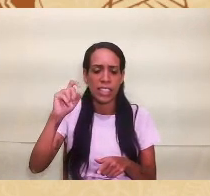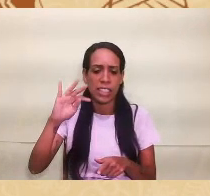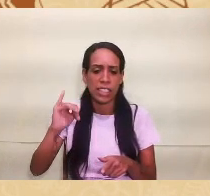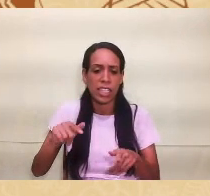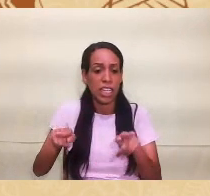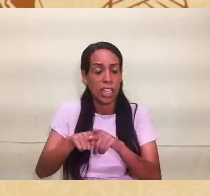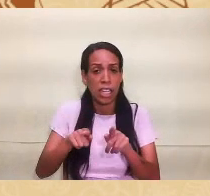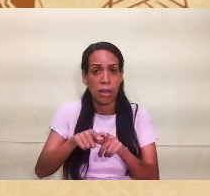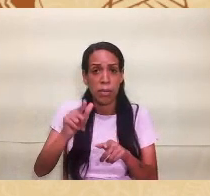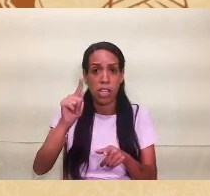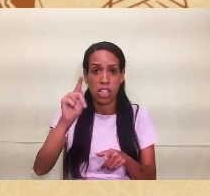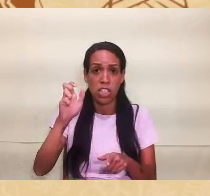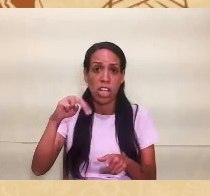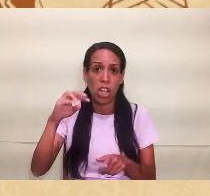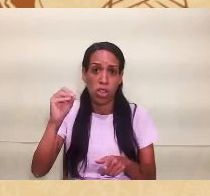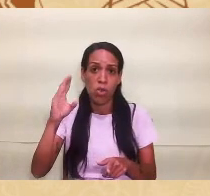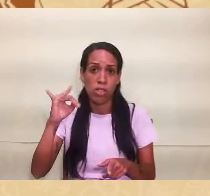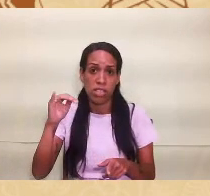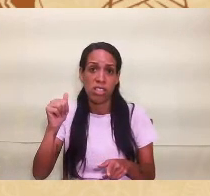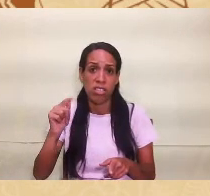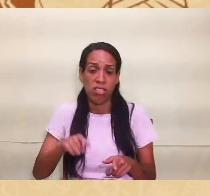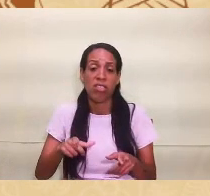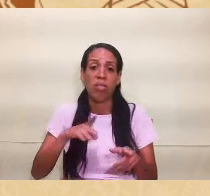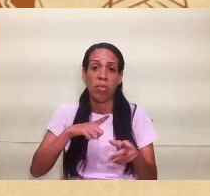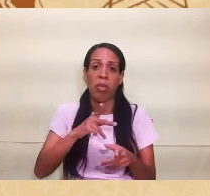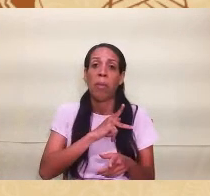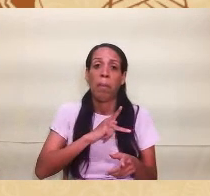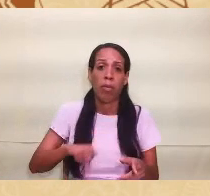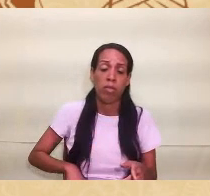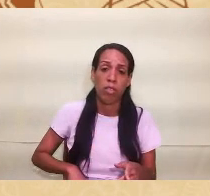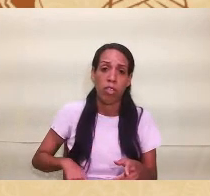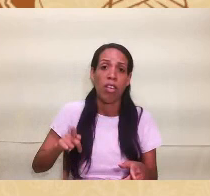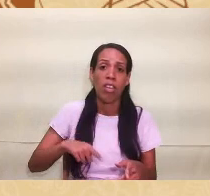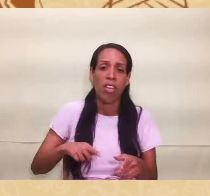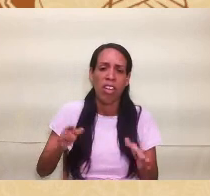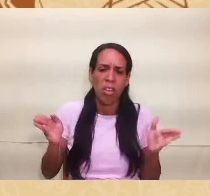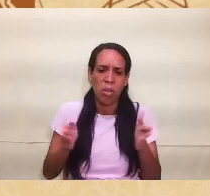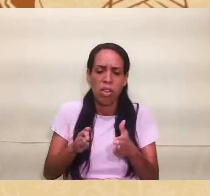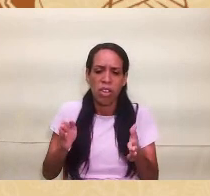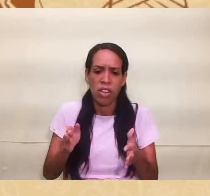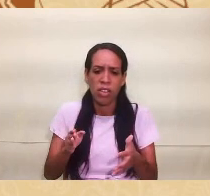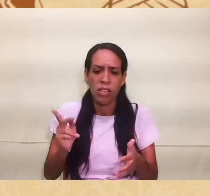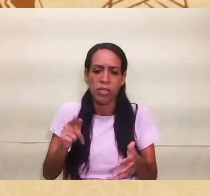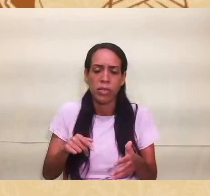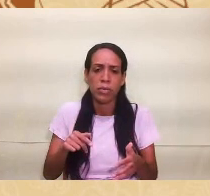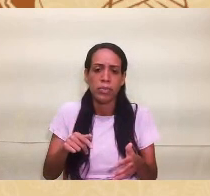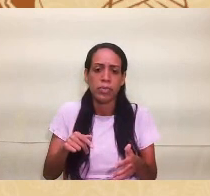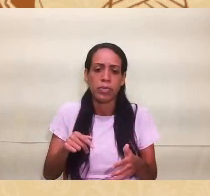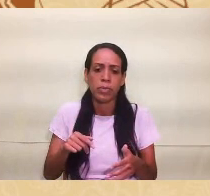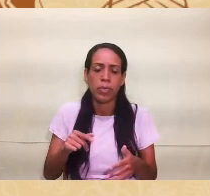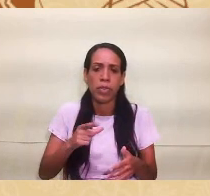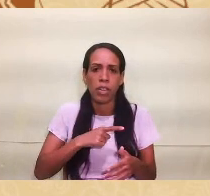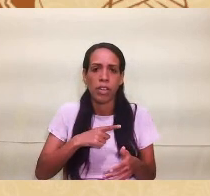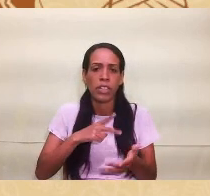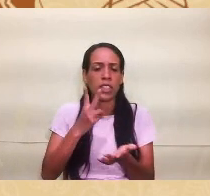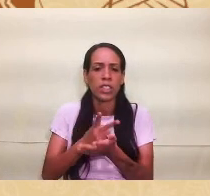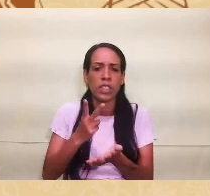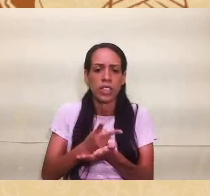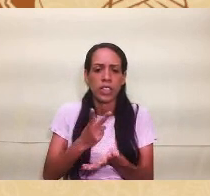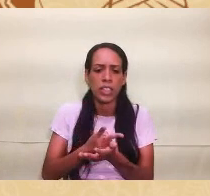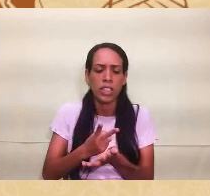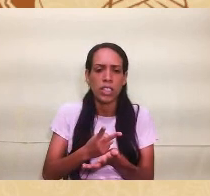está na presidência, ele radicaliza. Mas essa bionecropolítica do bionecropoder, ela sempre vigorou